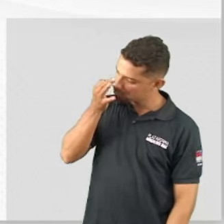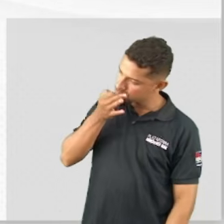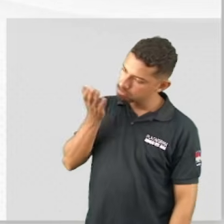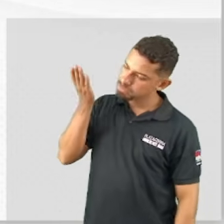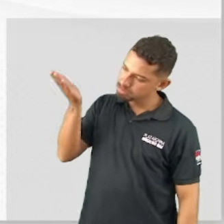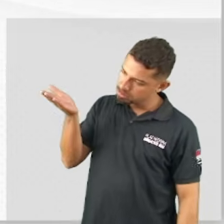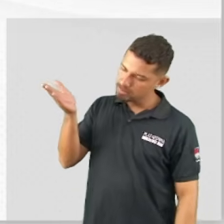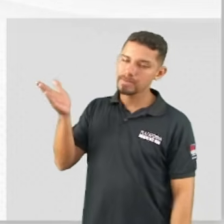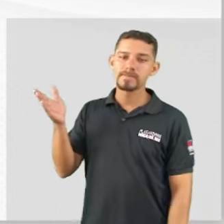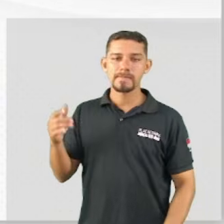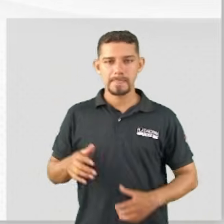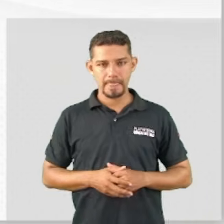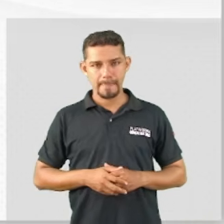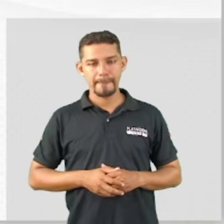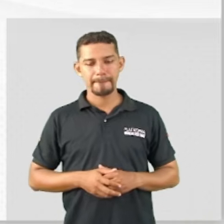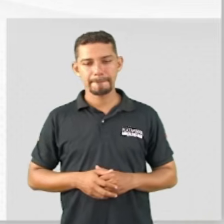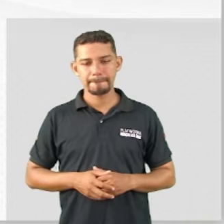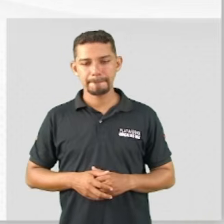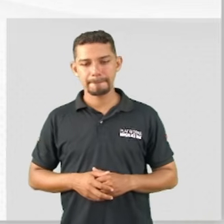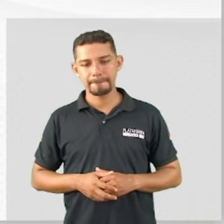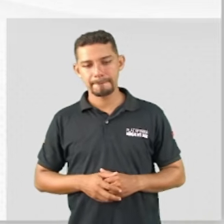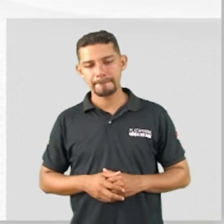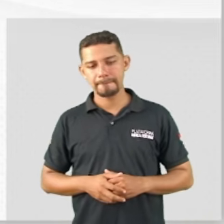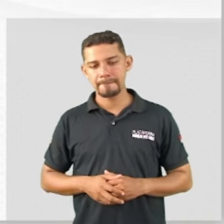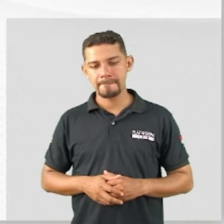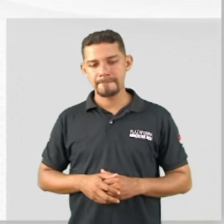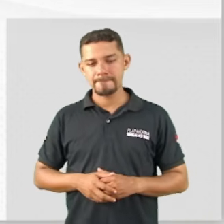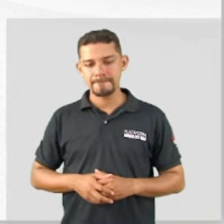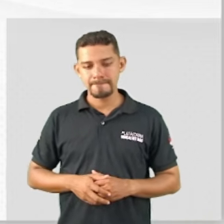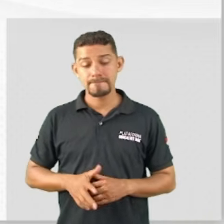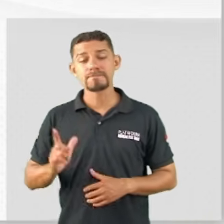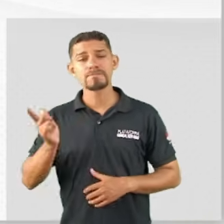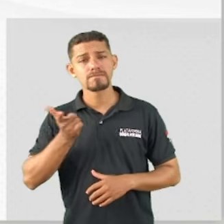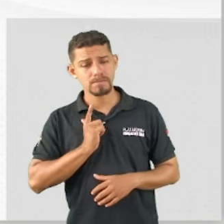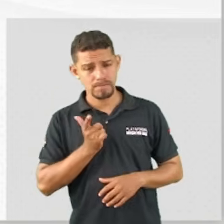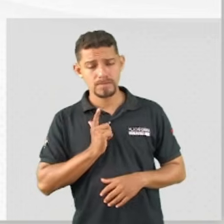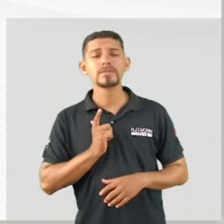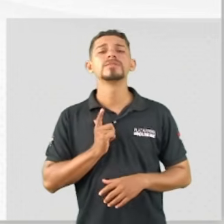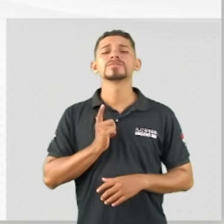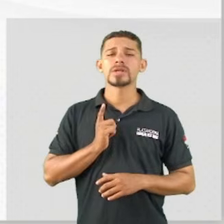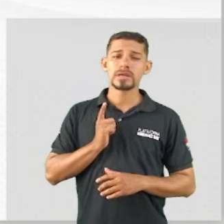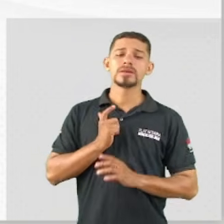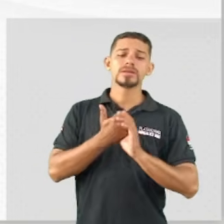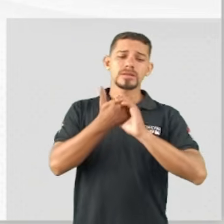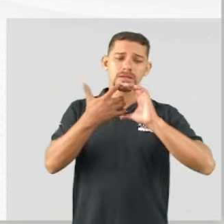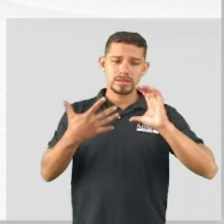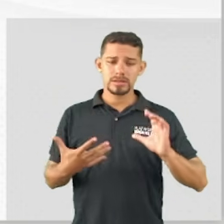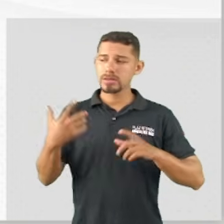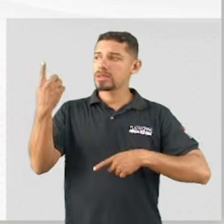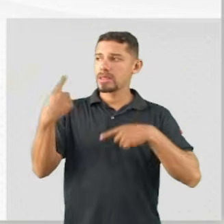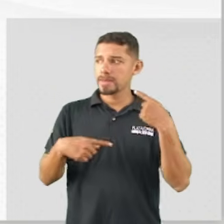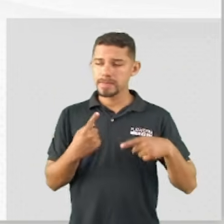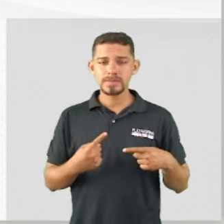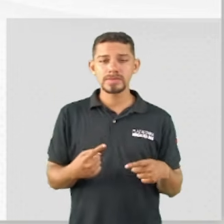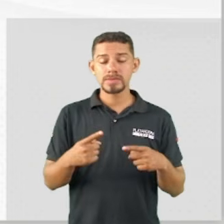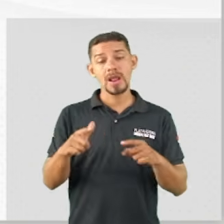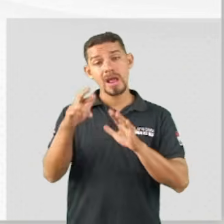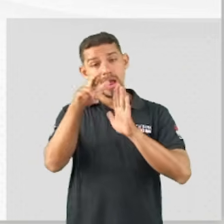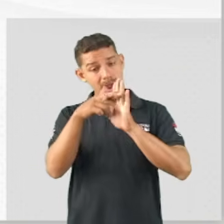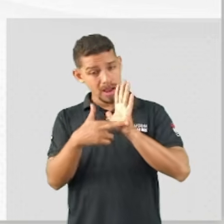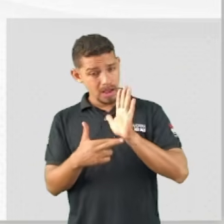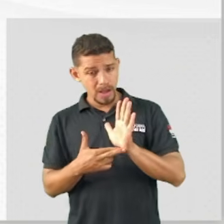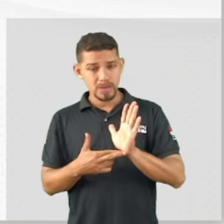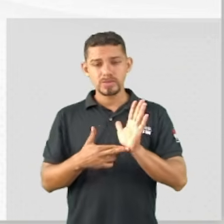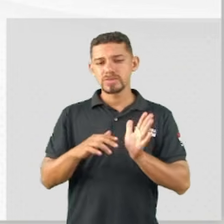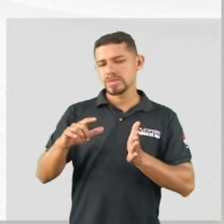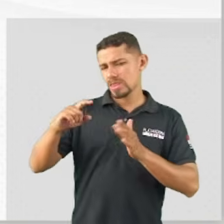ou contra-argumentação. Então a gente tem como característica desse debate regrado regras estabelecidas, né,